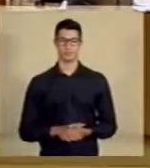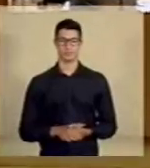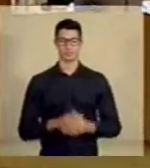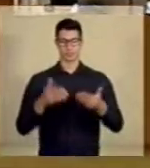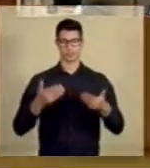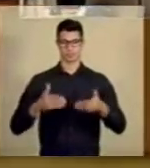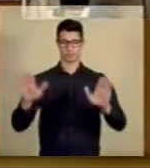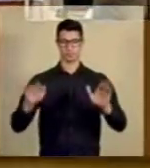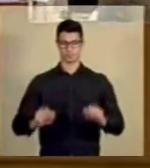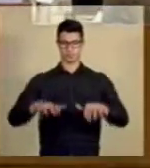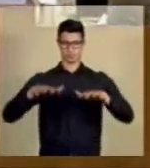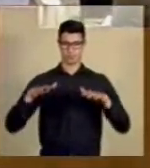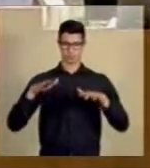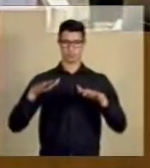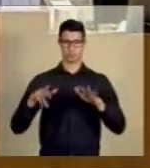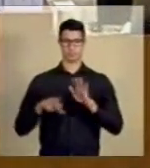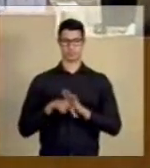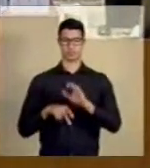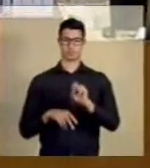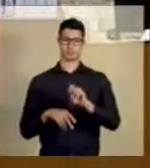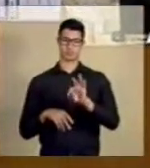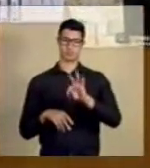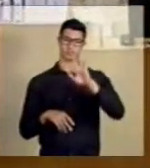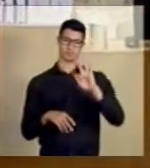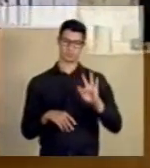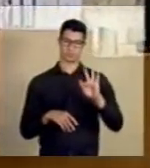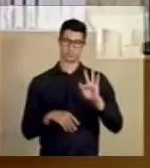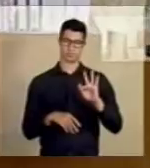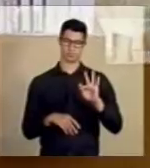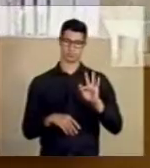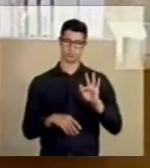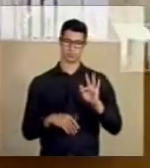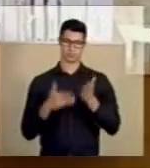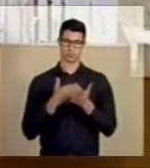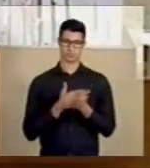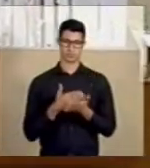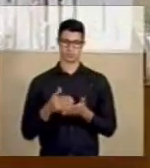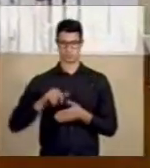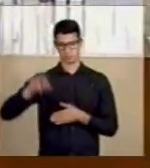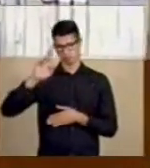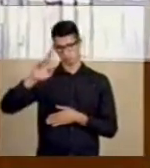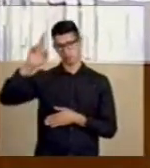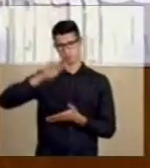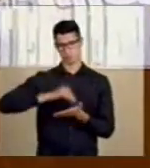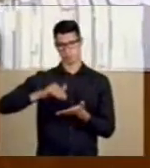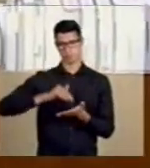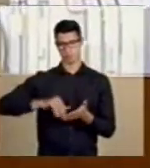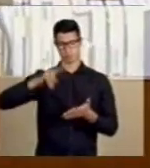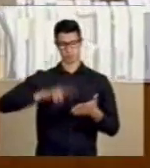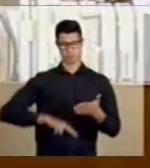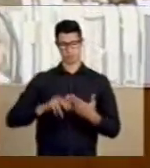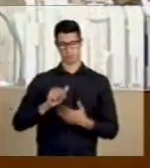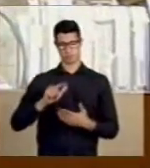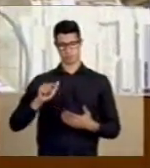Declaro aberta esta sessão do plenário do Supremo Tribunal Federal. Passo a palavra à senhora secretária para a leitura da ata da